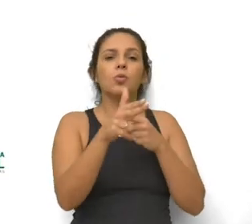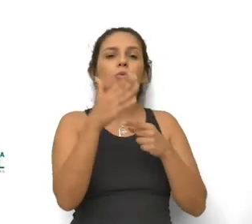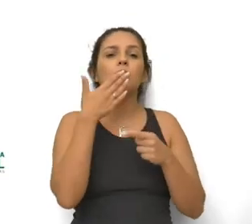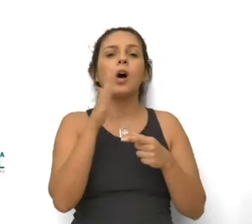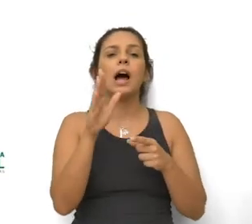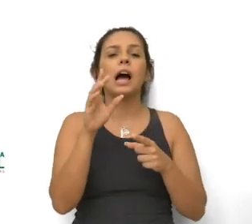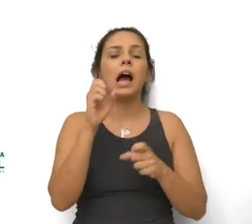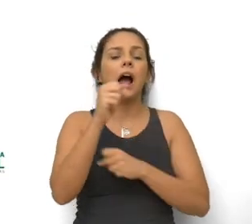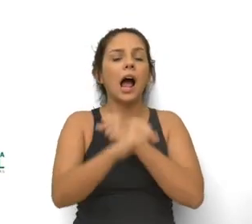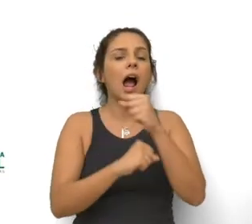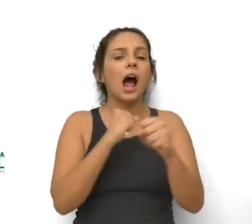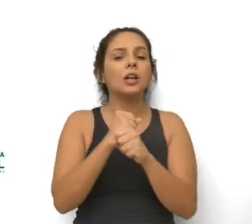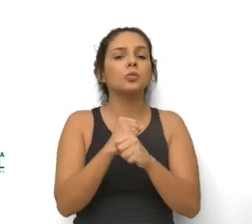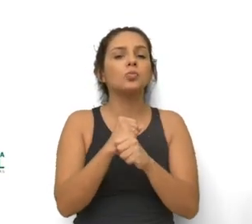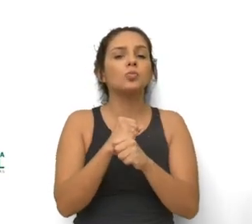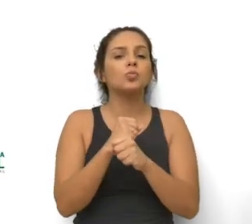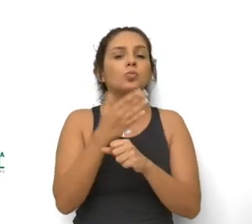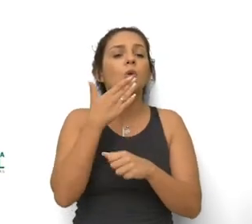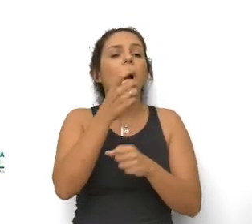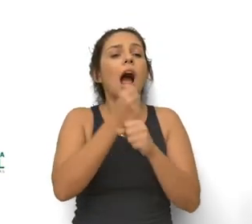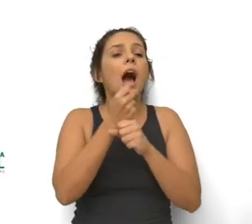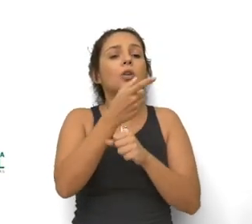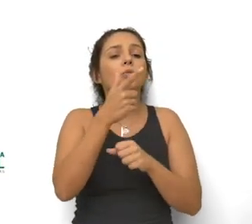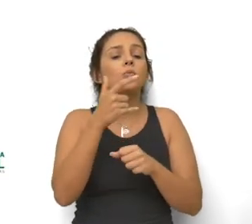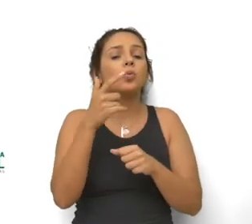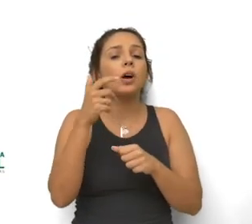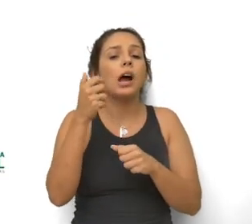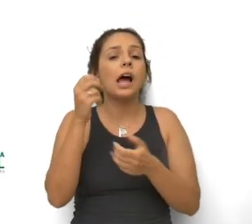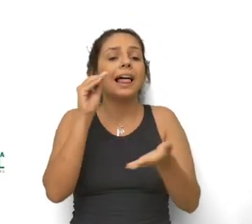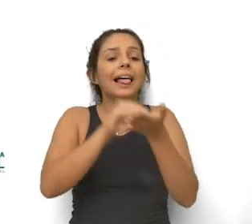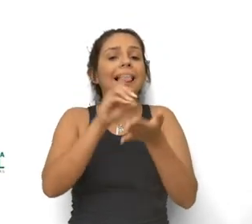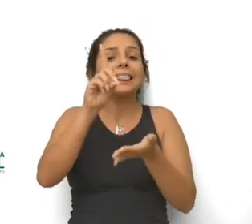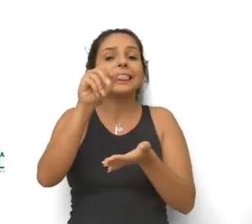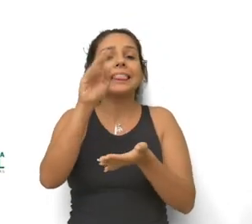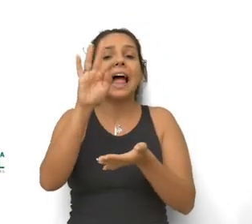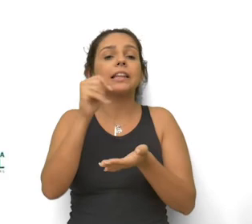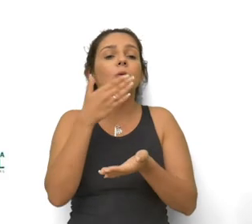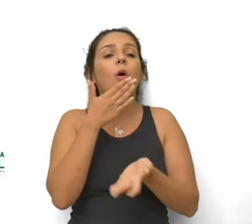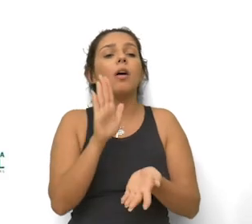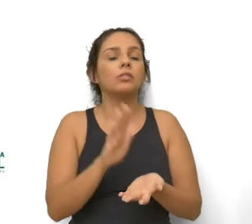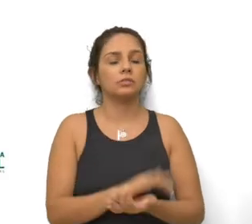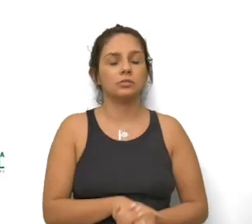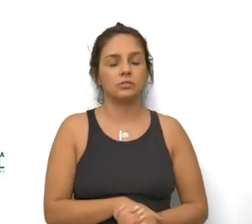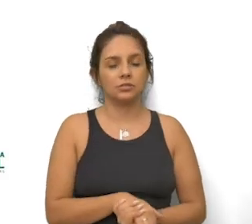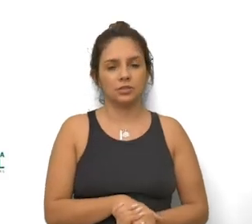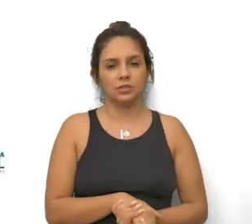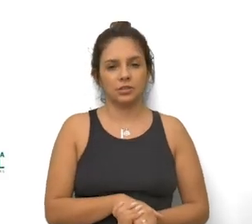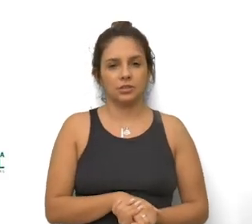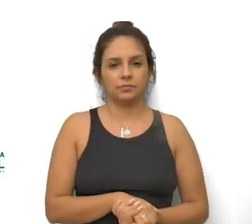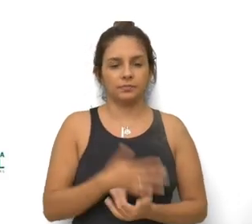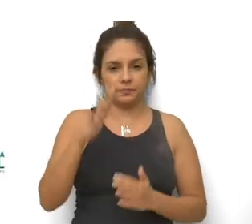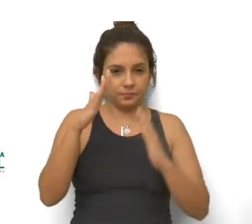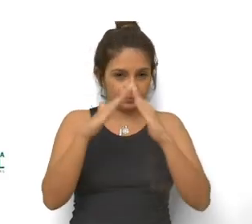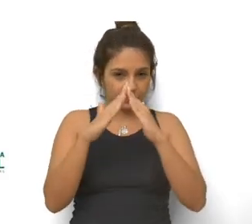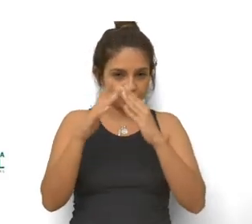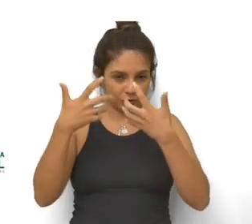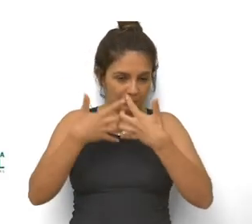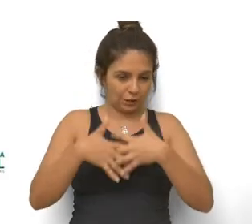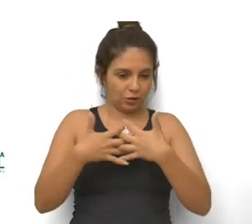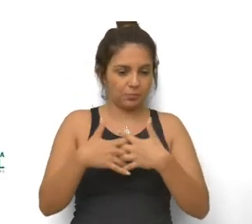a data, qual o ano exato? Só o ano exato para me localizar. Quais foram os anos, mais ou menos, que ela morou em